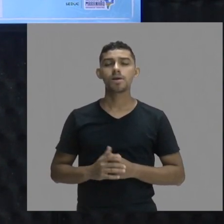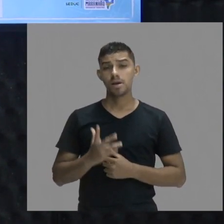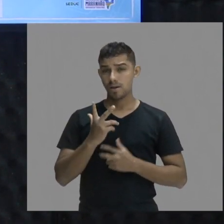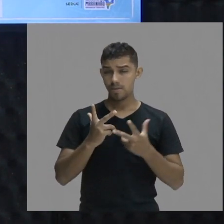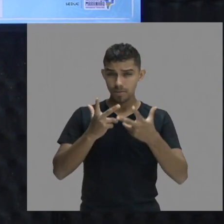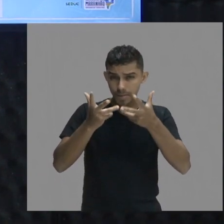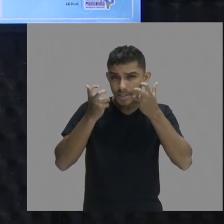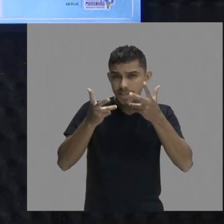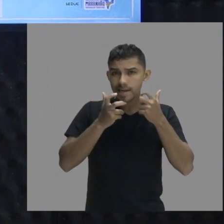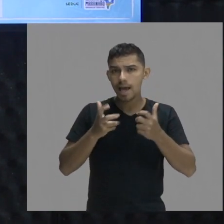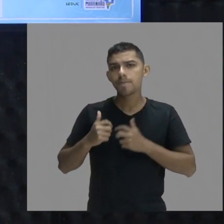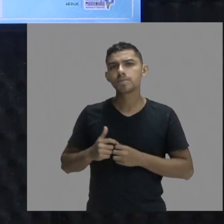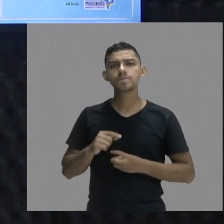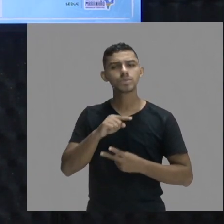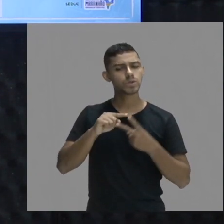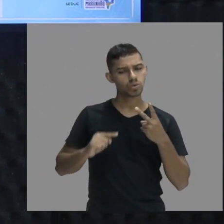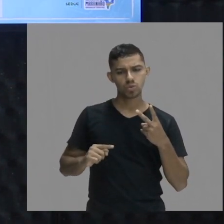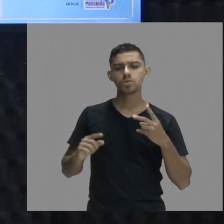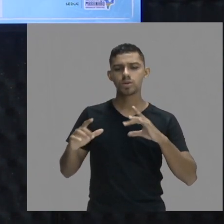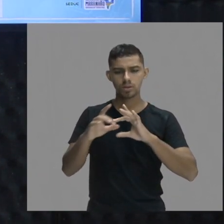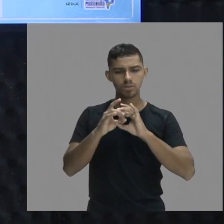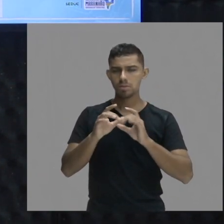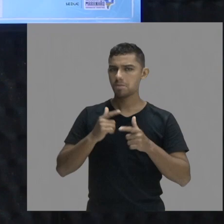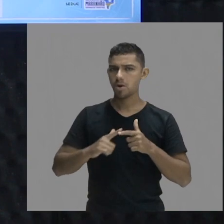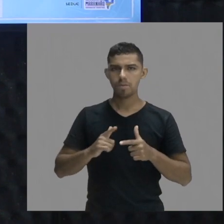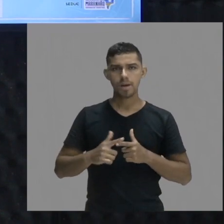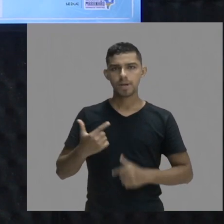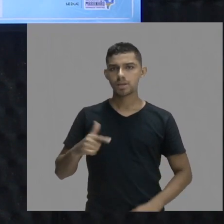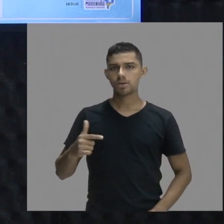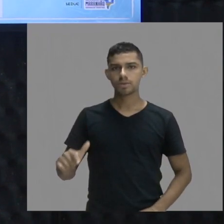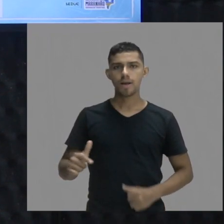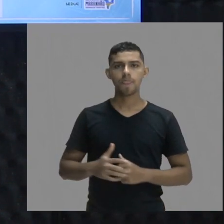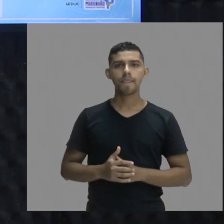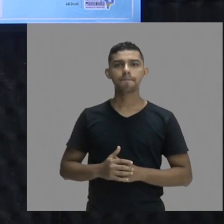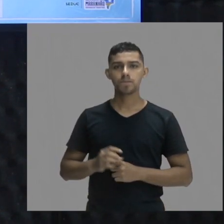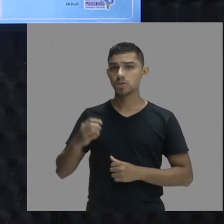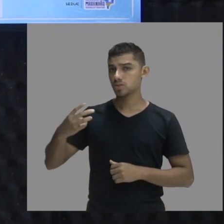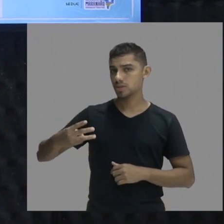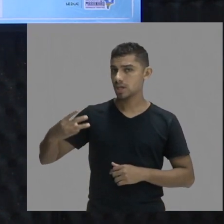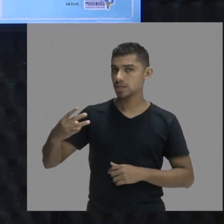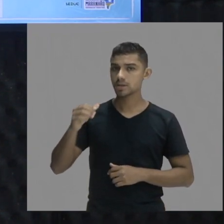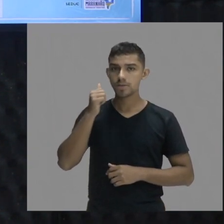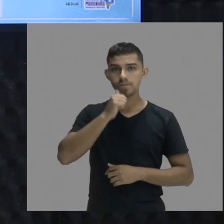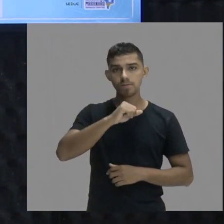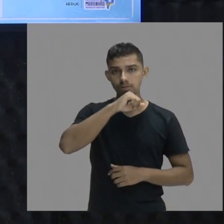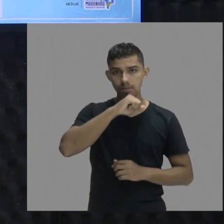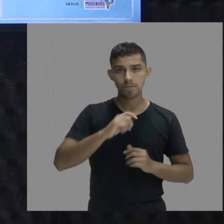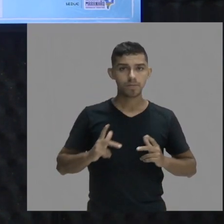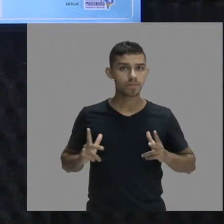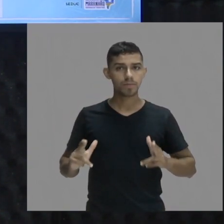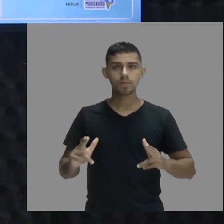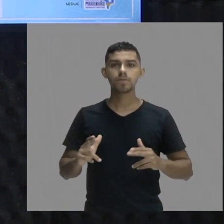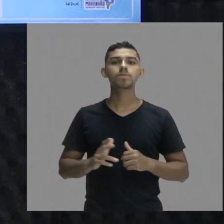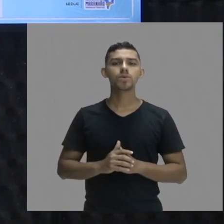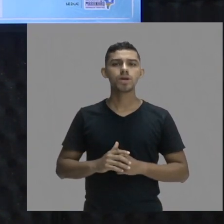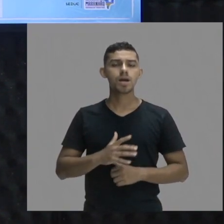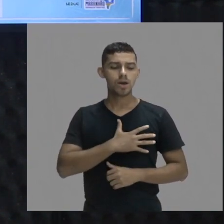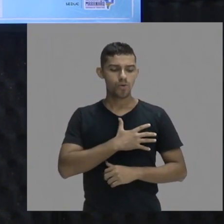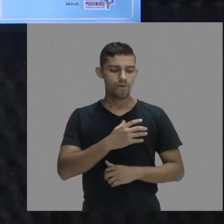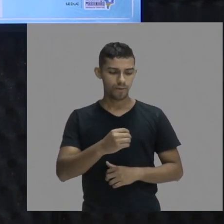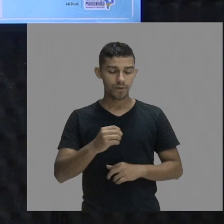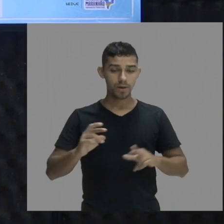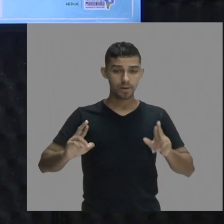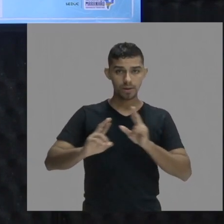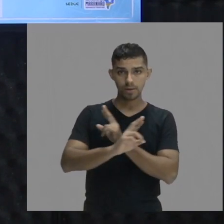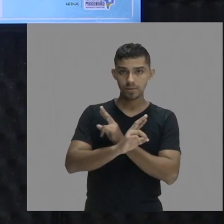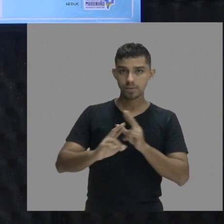2 elementos associados ao mesmo, não tem problema. Os 3 associados à mesma mãe e o filho associado à mãe dele. Então,